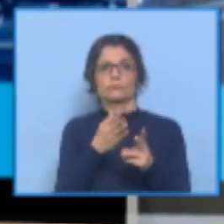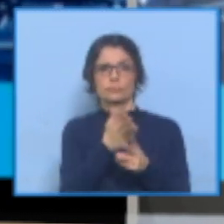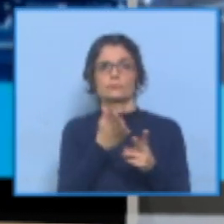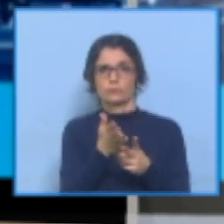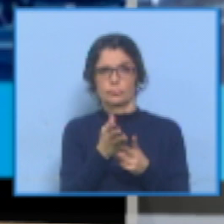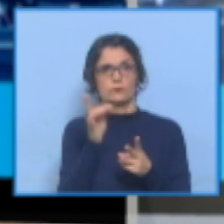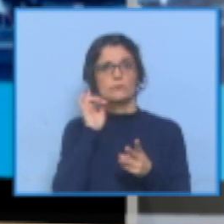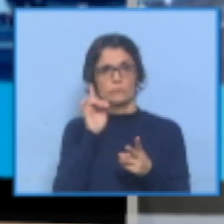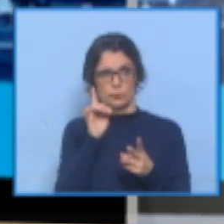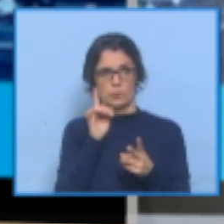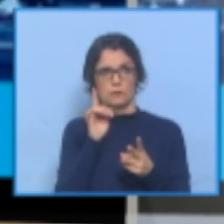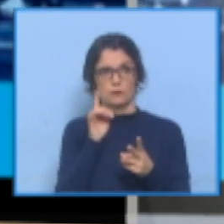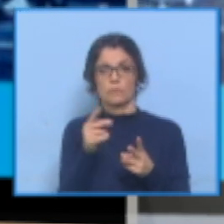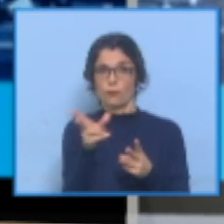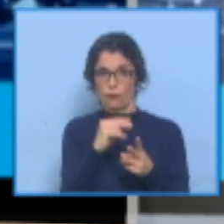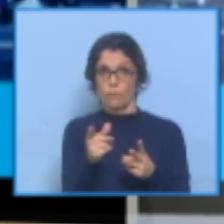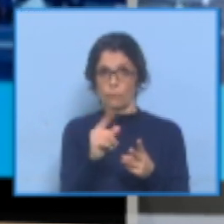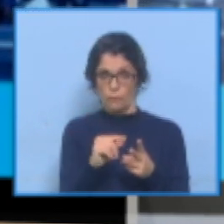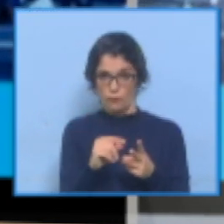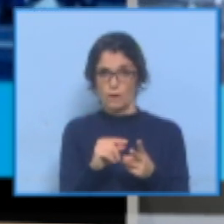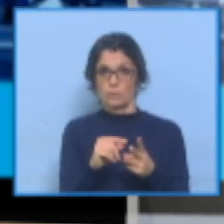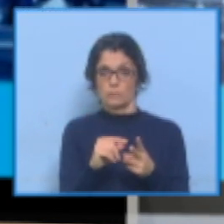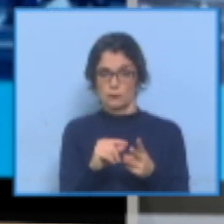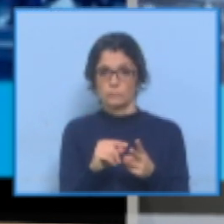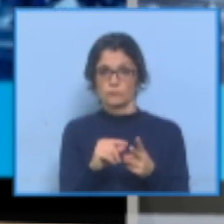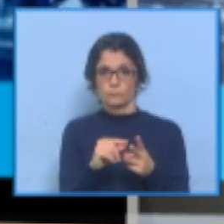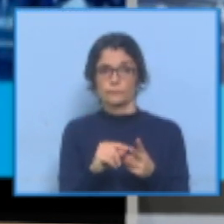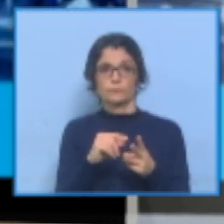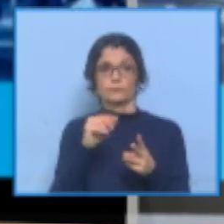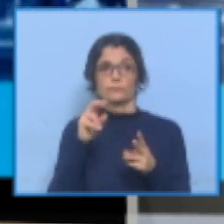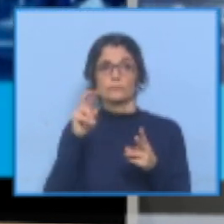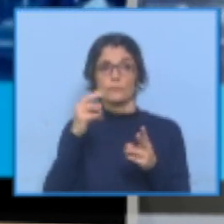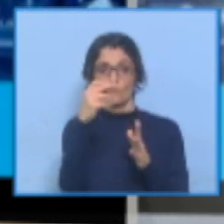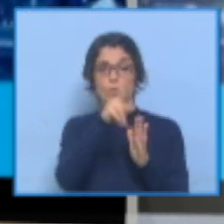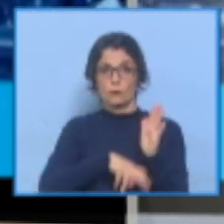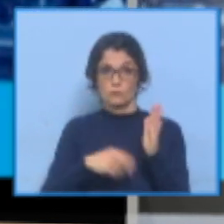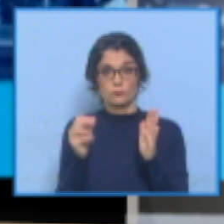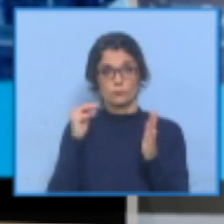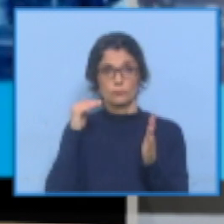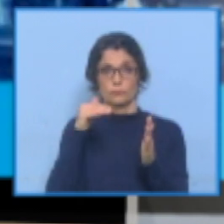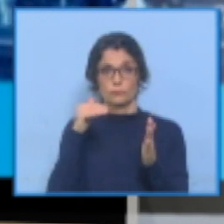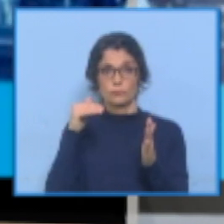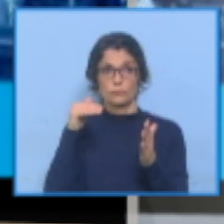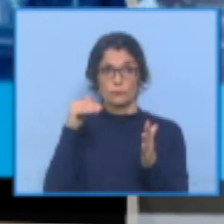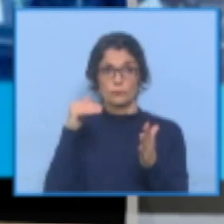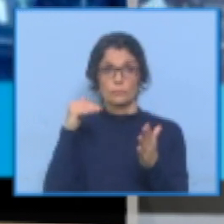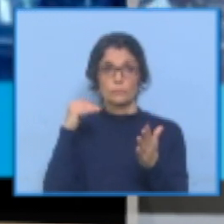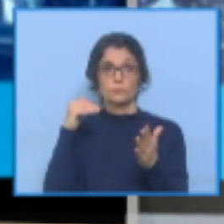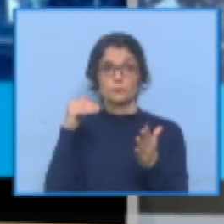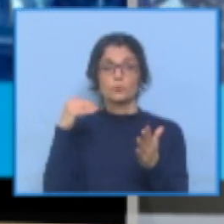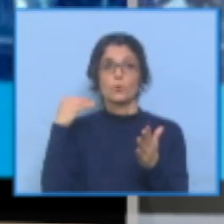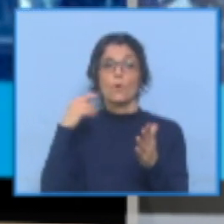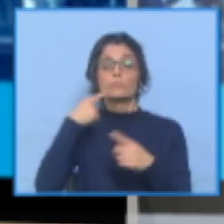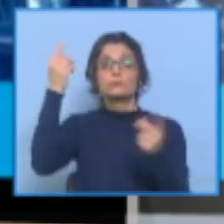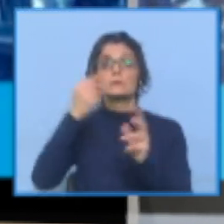novos? São novos, portanto, com um aumento muito grande relativamente ao último relatório publicado em 2016. Portanto, este aumento da islamofobia, que